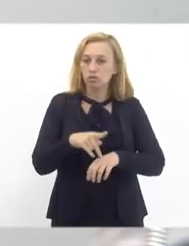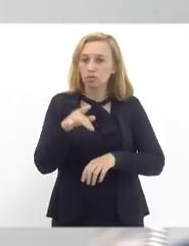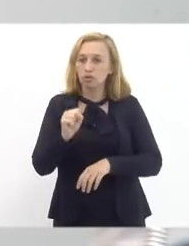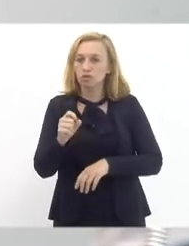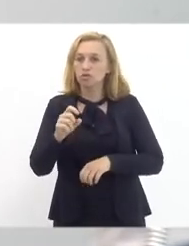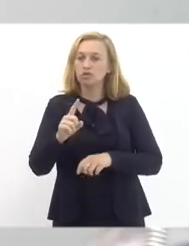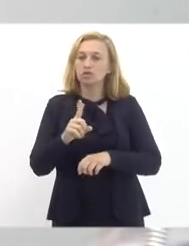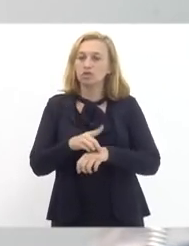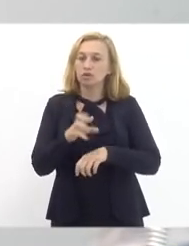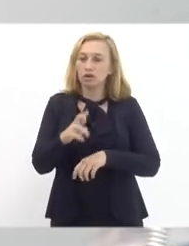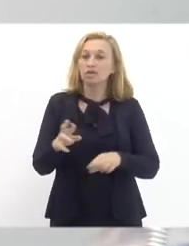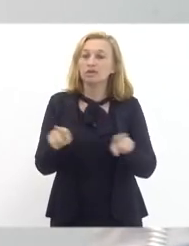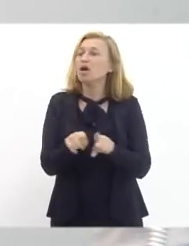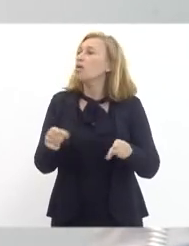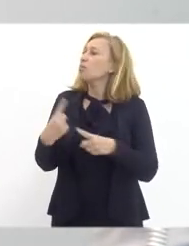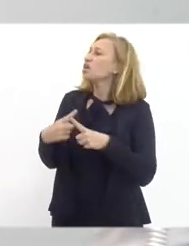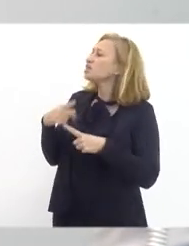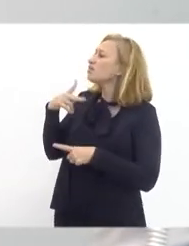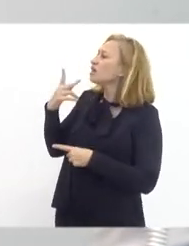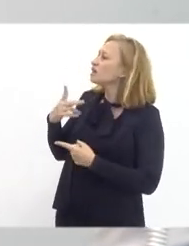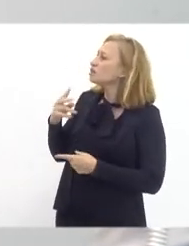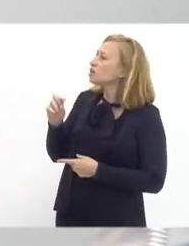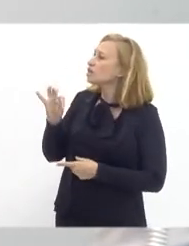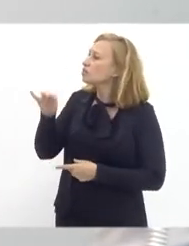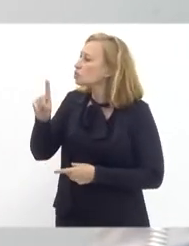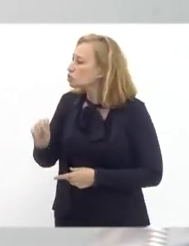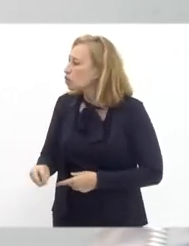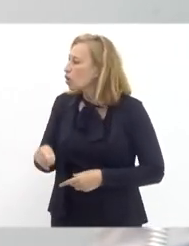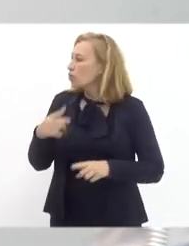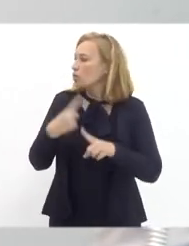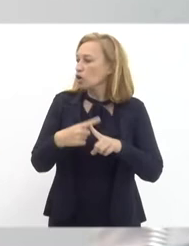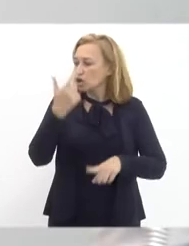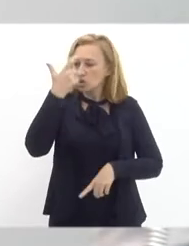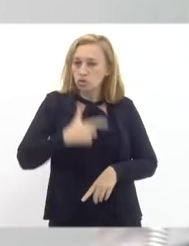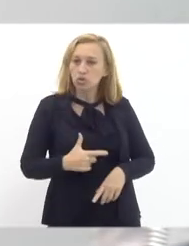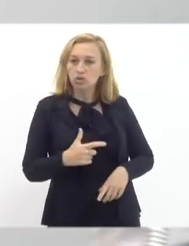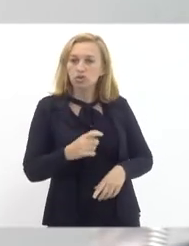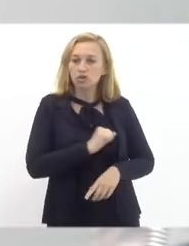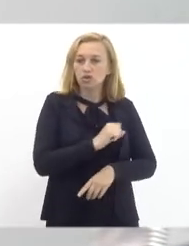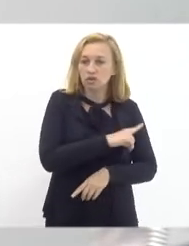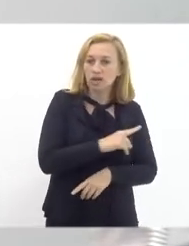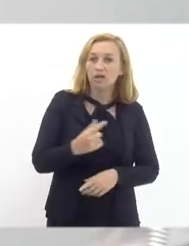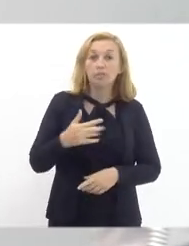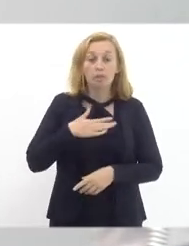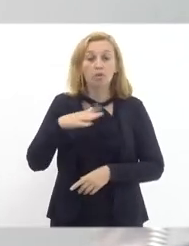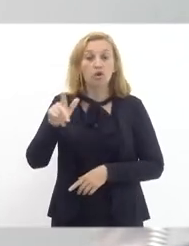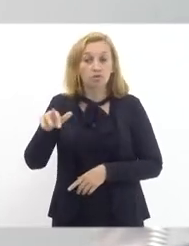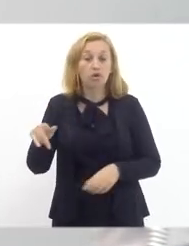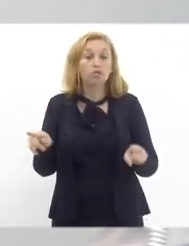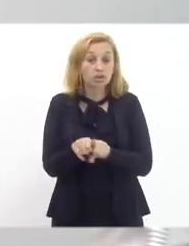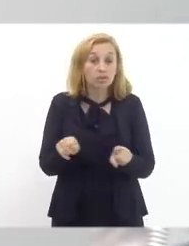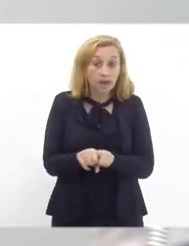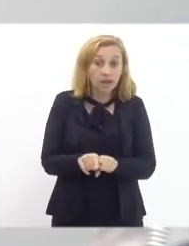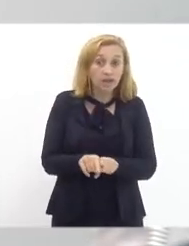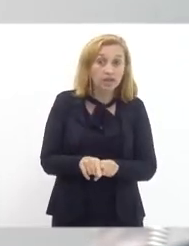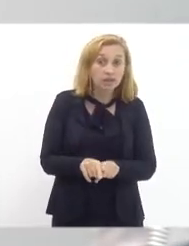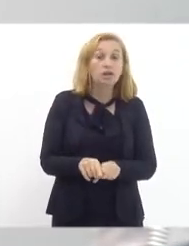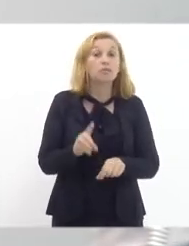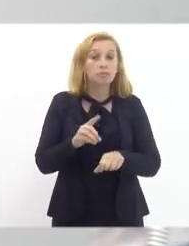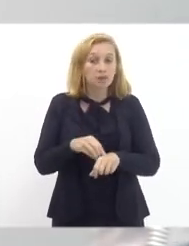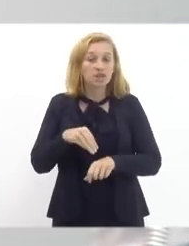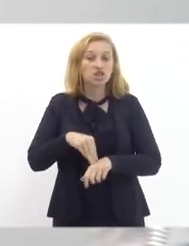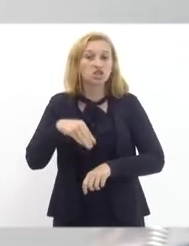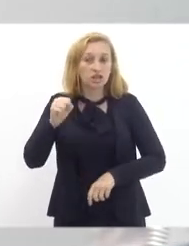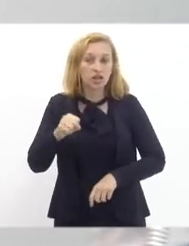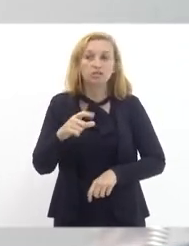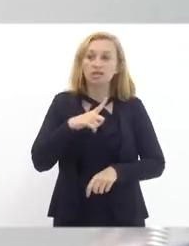pós-doutorados também. Edmilson, por que você está falando isso? Porque eu sou de São Gonçalo. Entendeu? Meu irmão também, mais novo, é de São Gonçalo, tem mestrado. Eu